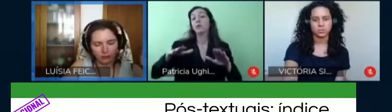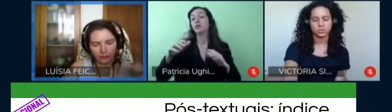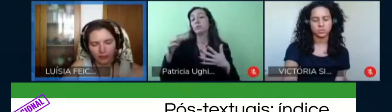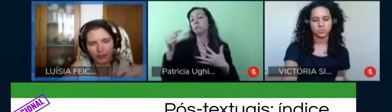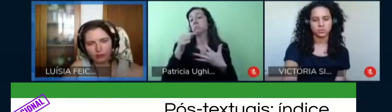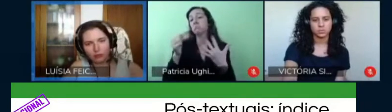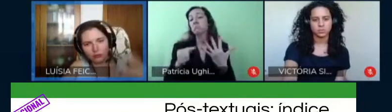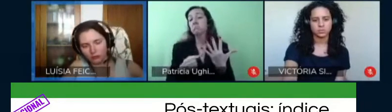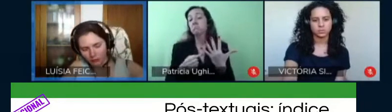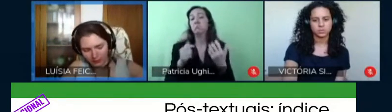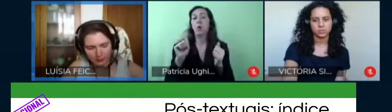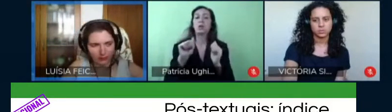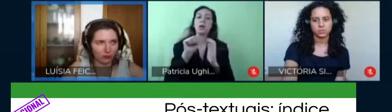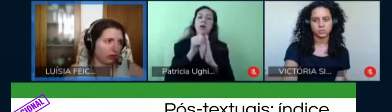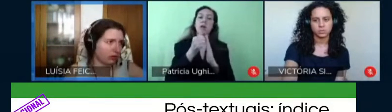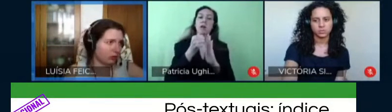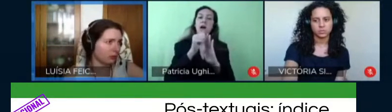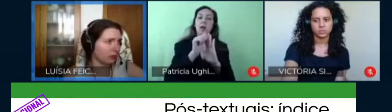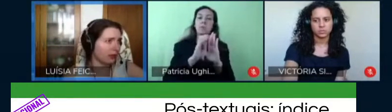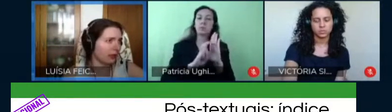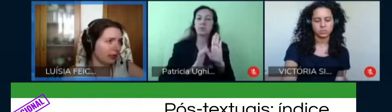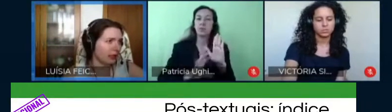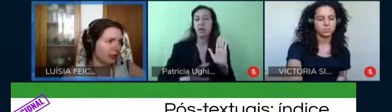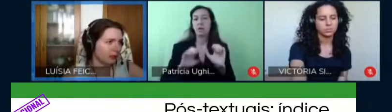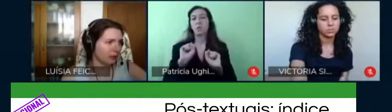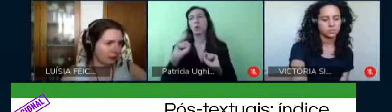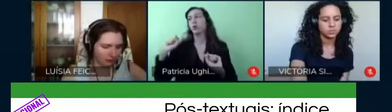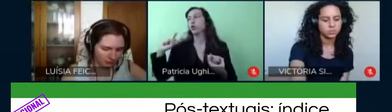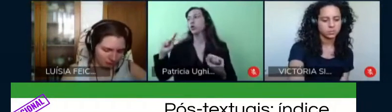um índice alfabético, um índice histórico,